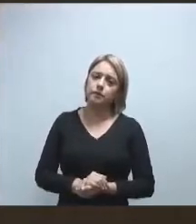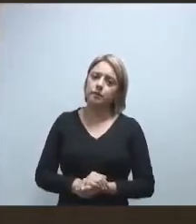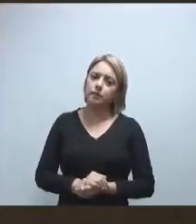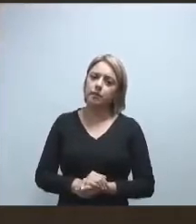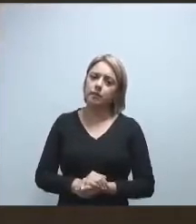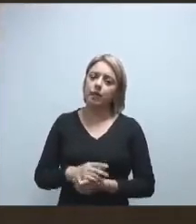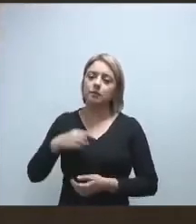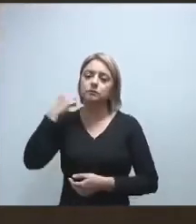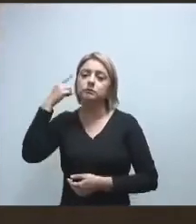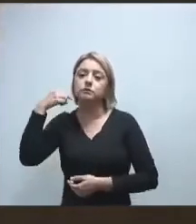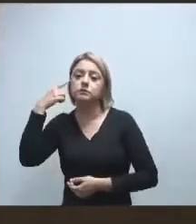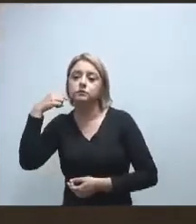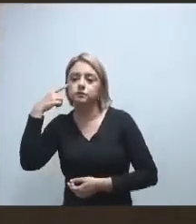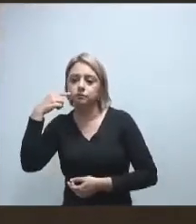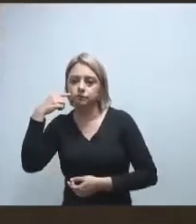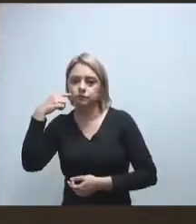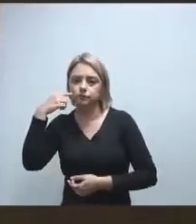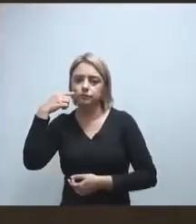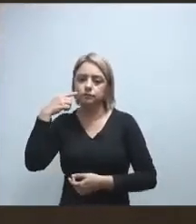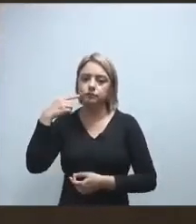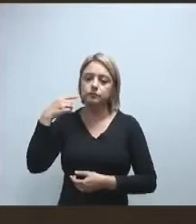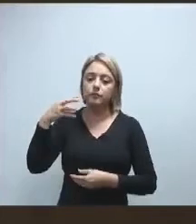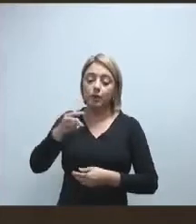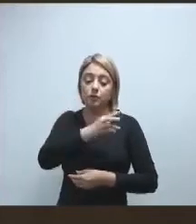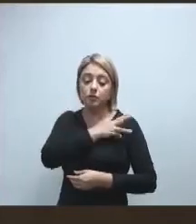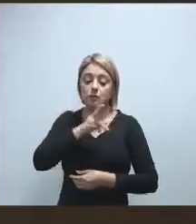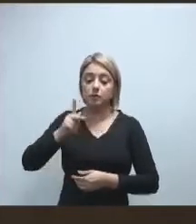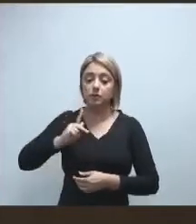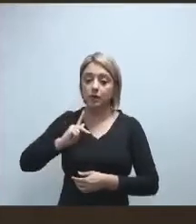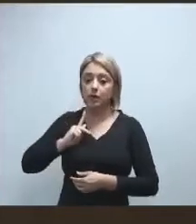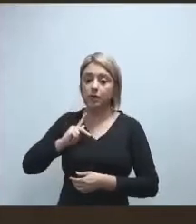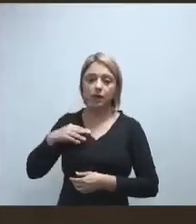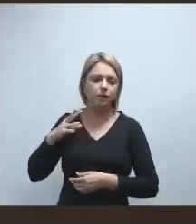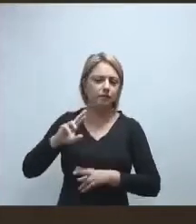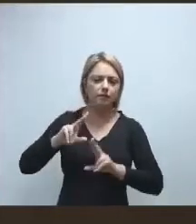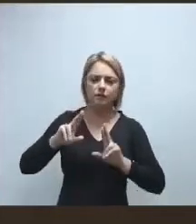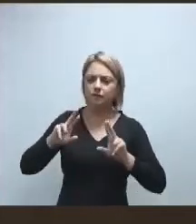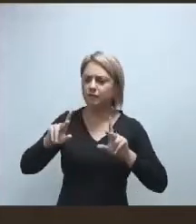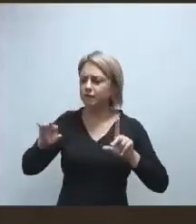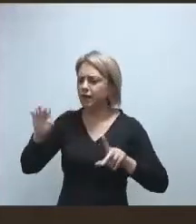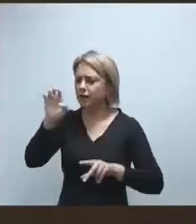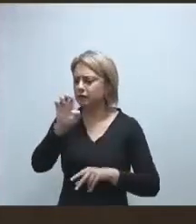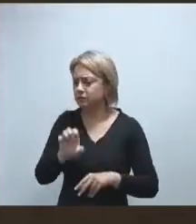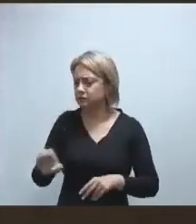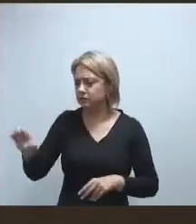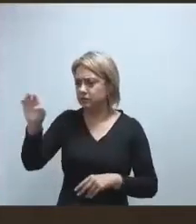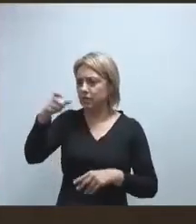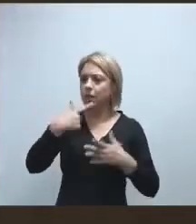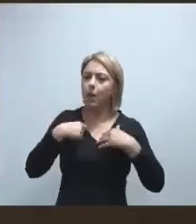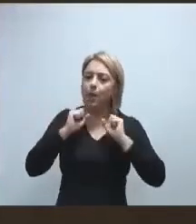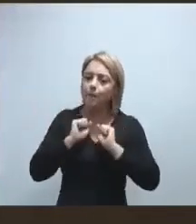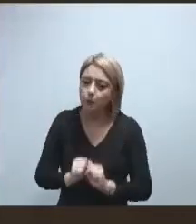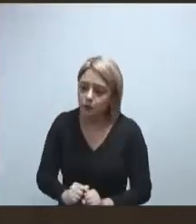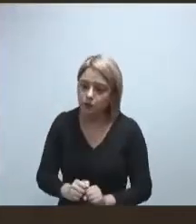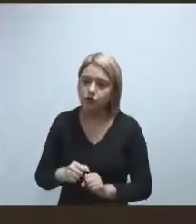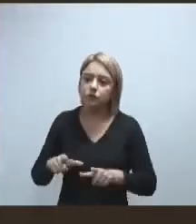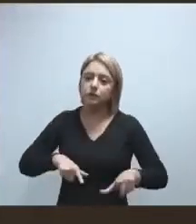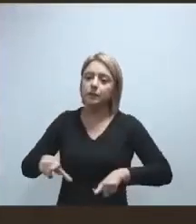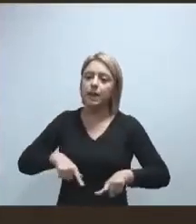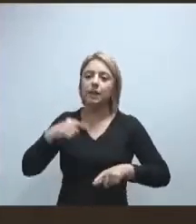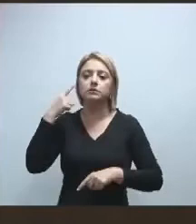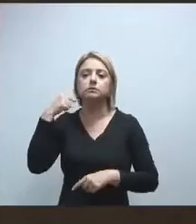da advocacia os membros do ministério público em vários estados podiam advogar